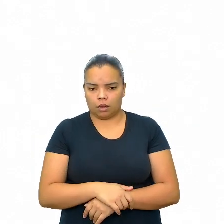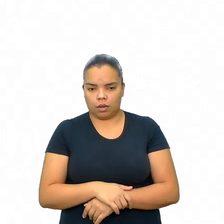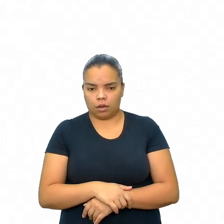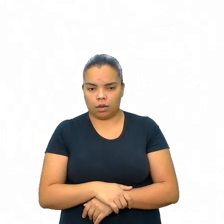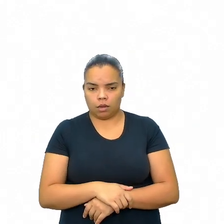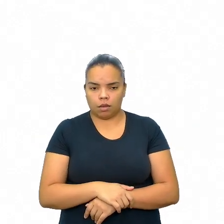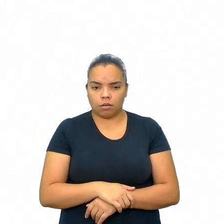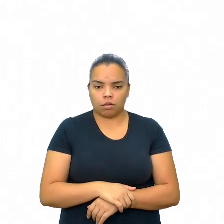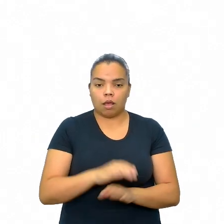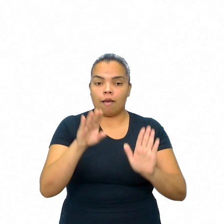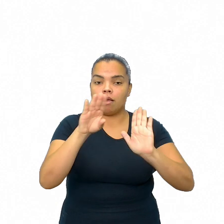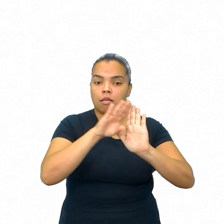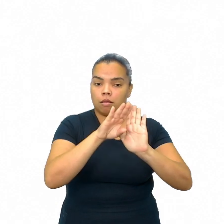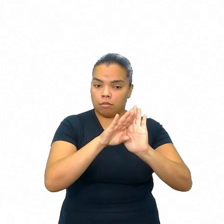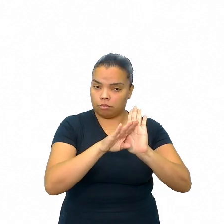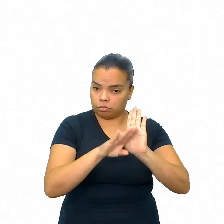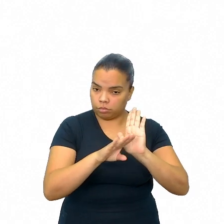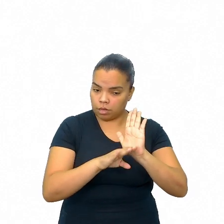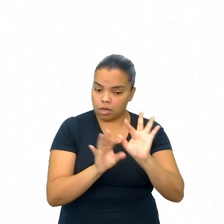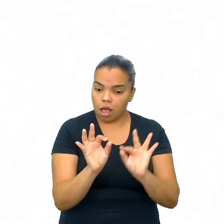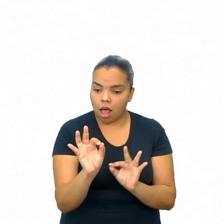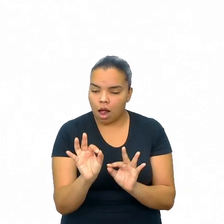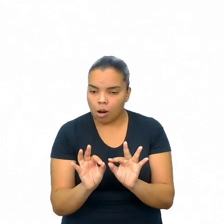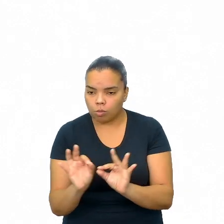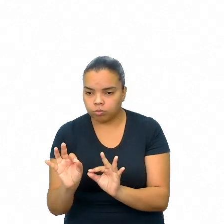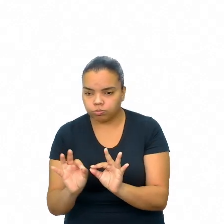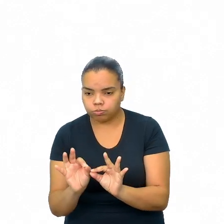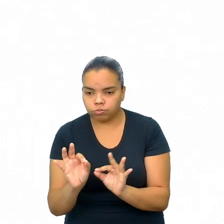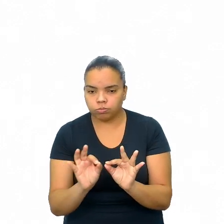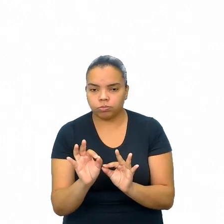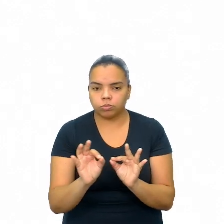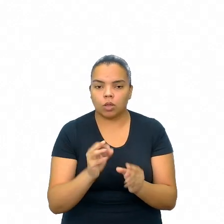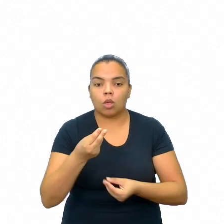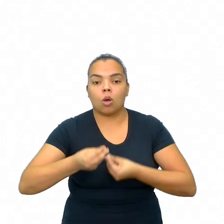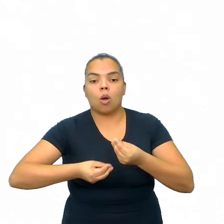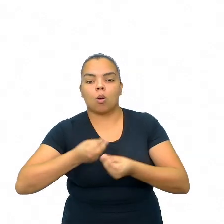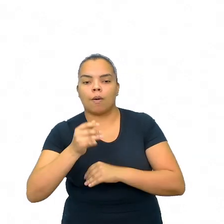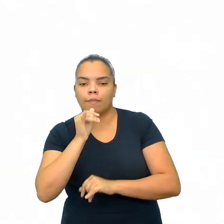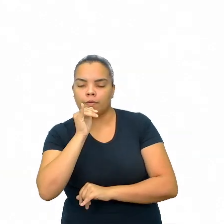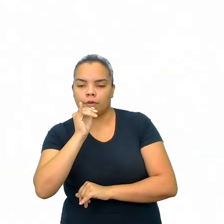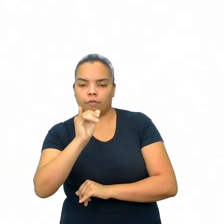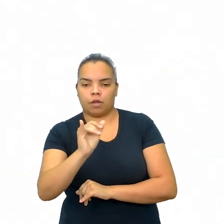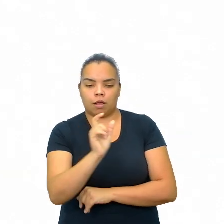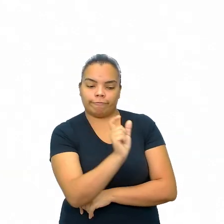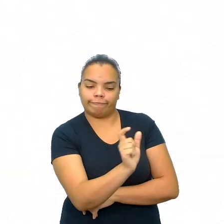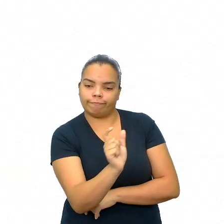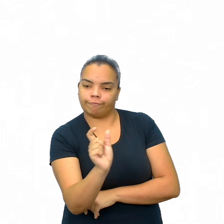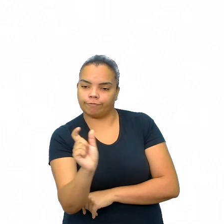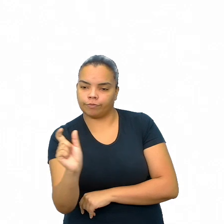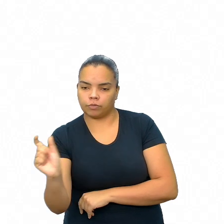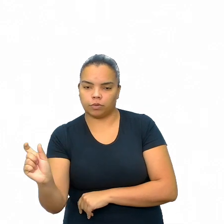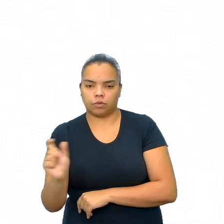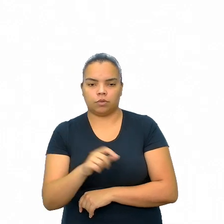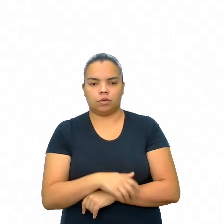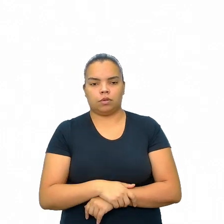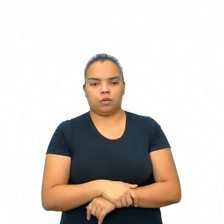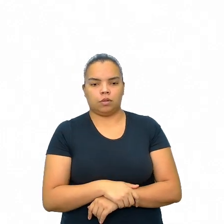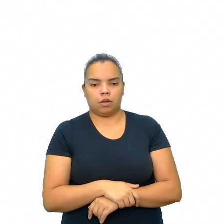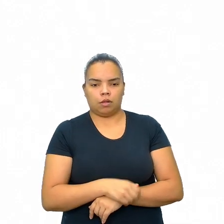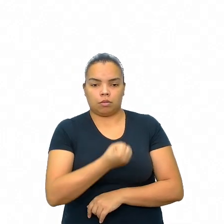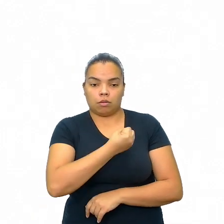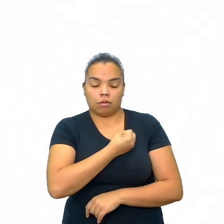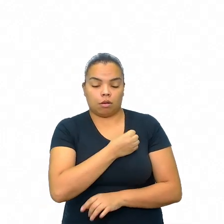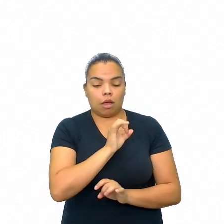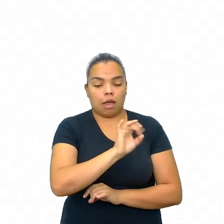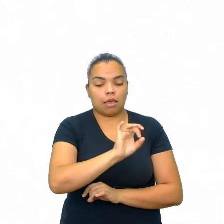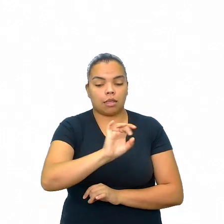elaboração da lista e a ordem em que será ditado cada um deles. Quando a gente faz esse planejamento,